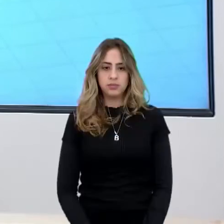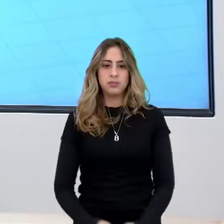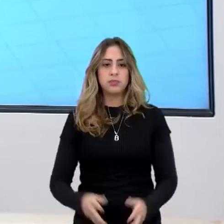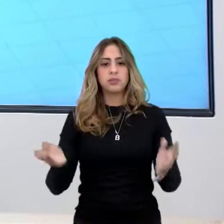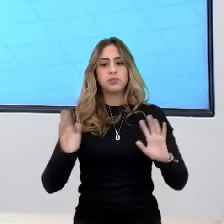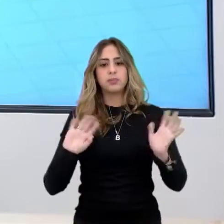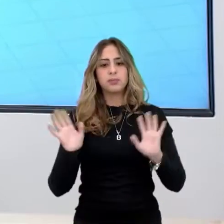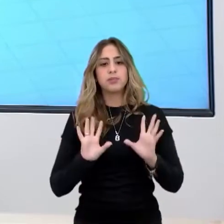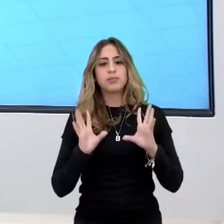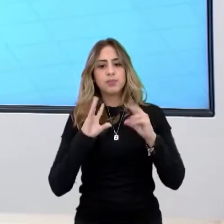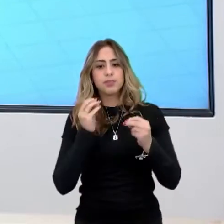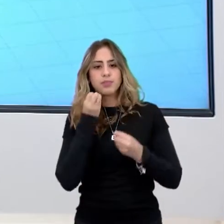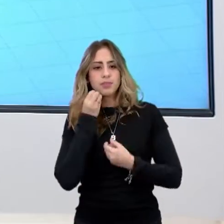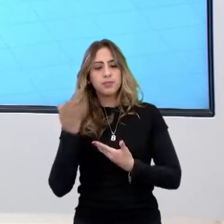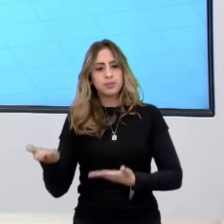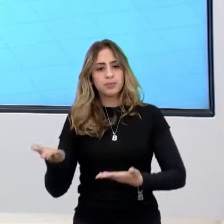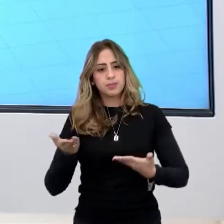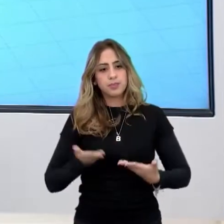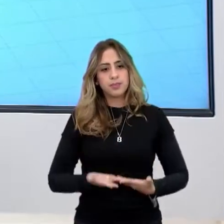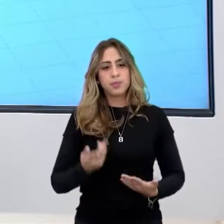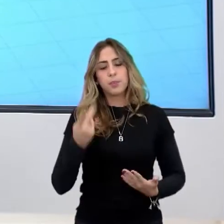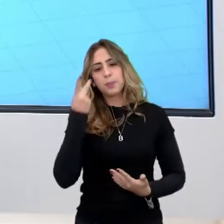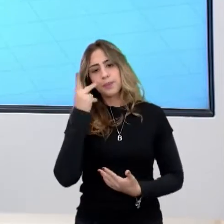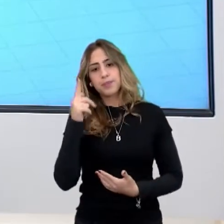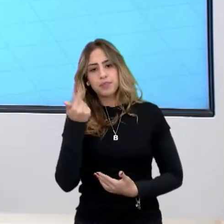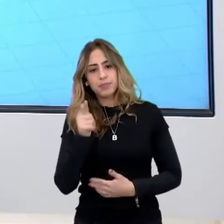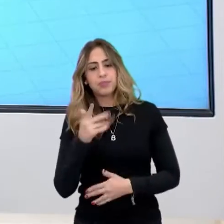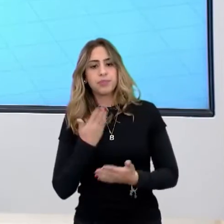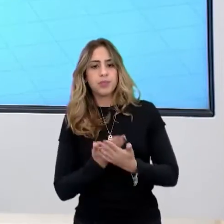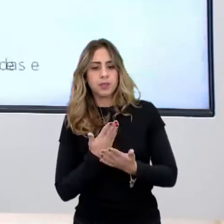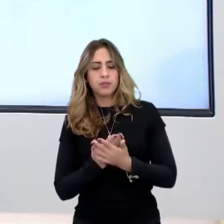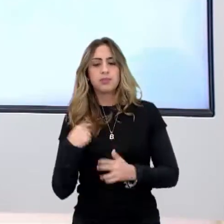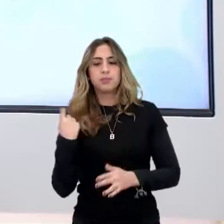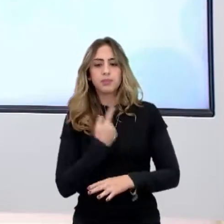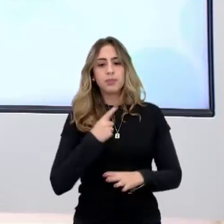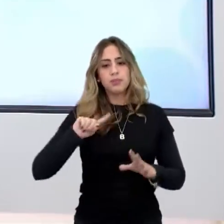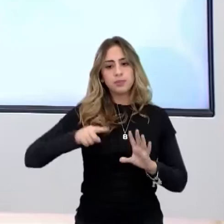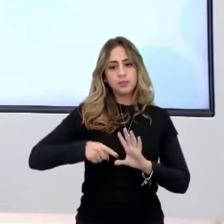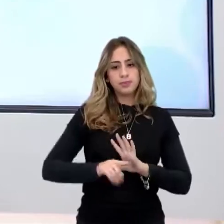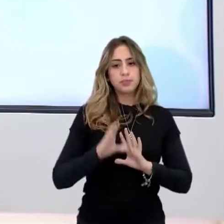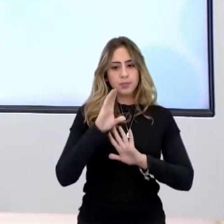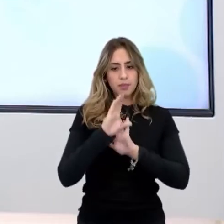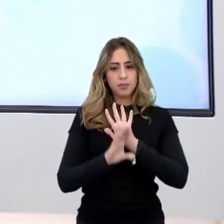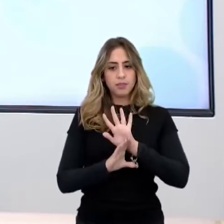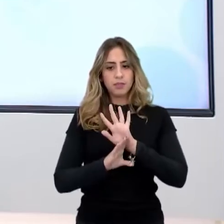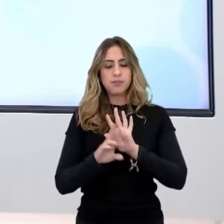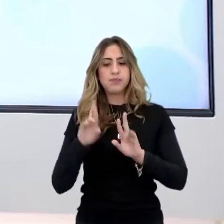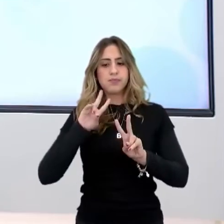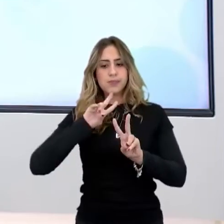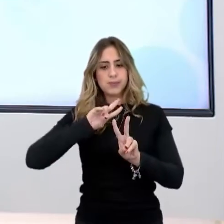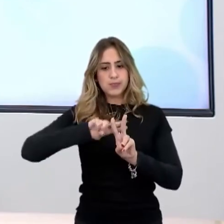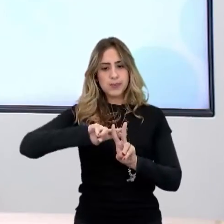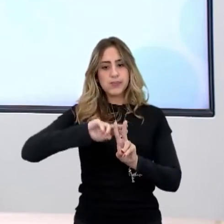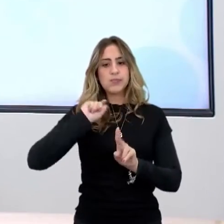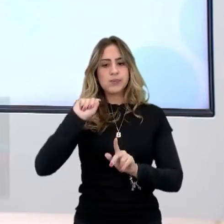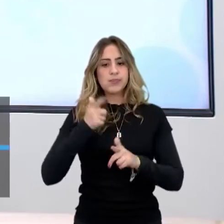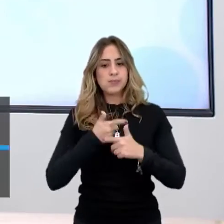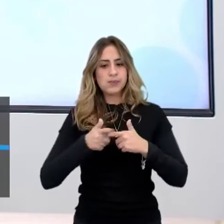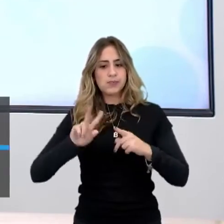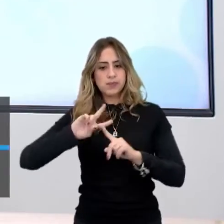Olá, sejam todos muito bem-vindos para mais uma aula aqui do nosso aprofundamento curricular, hashtag Quem